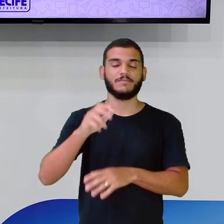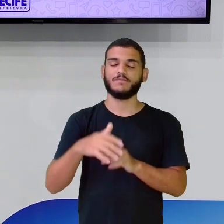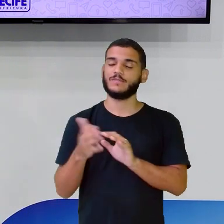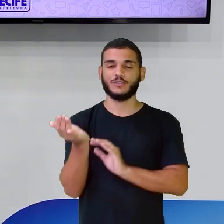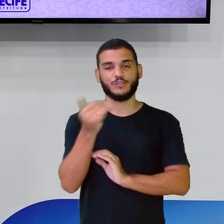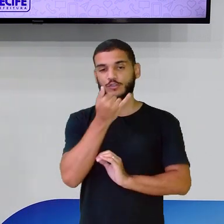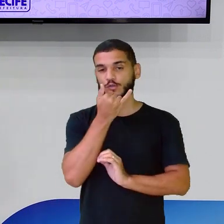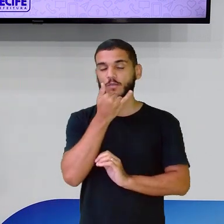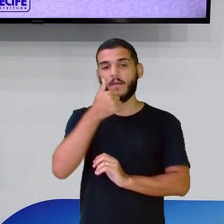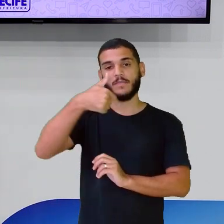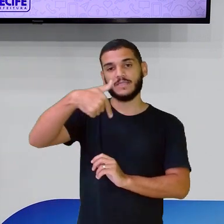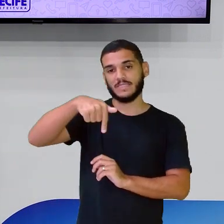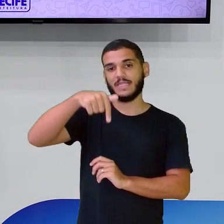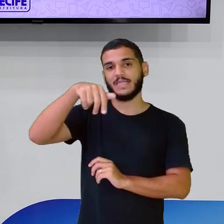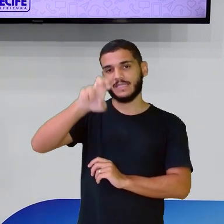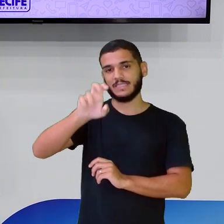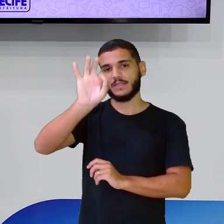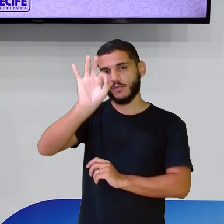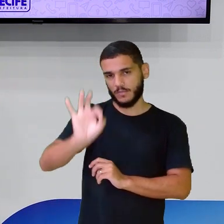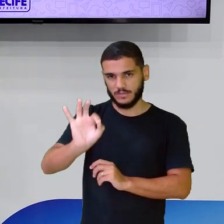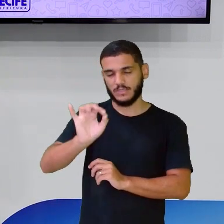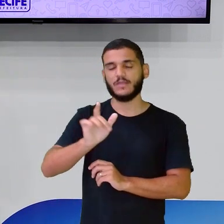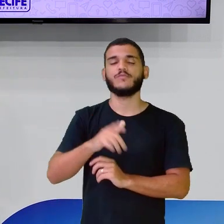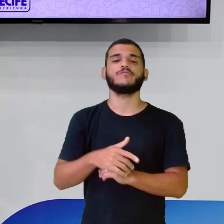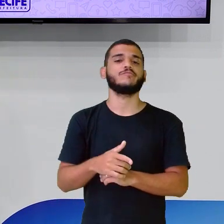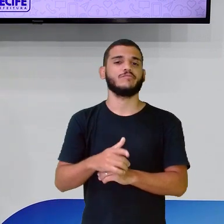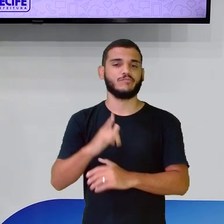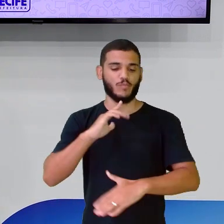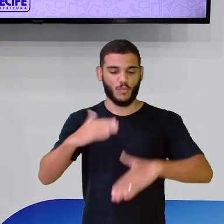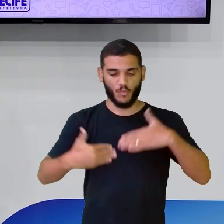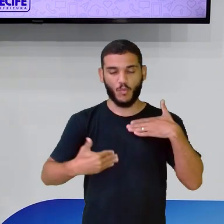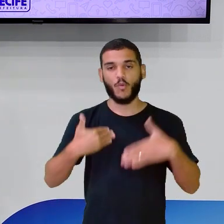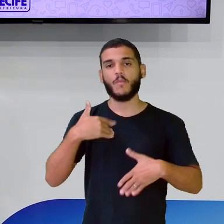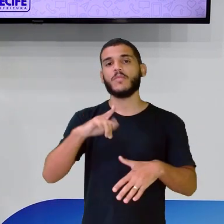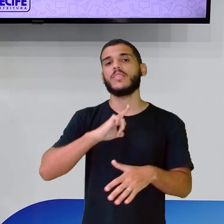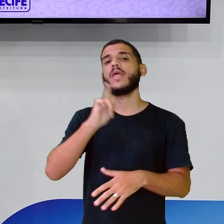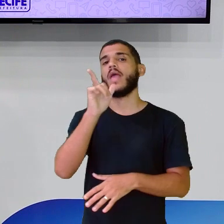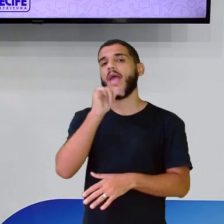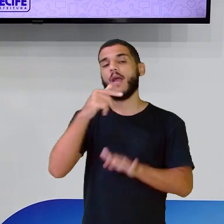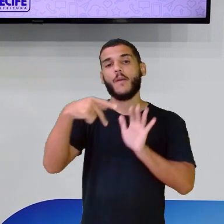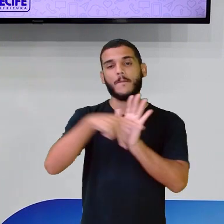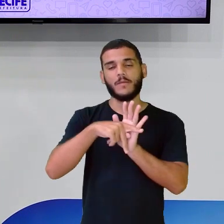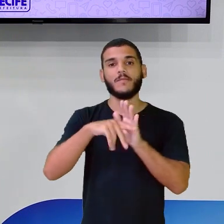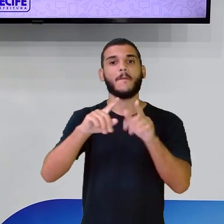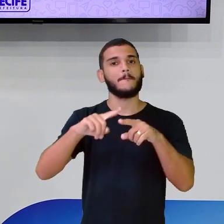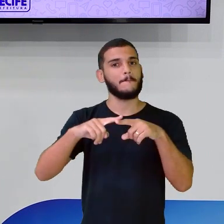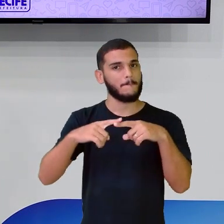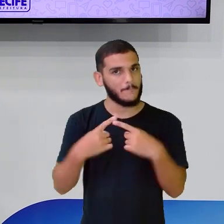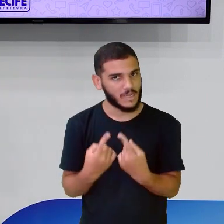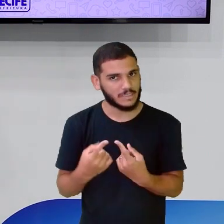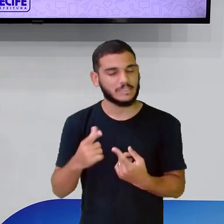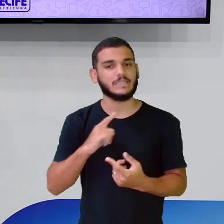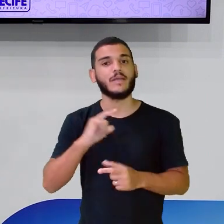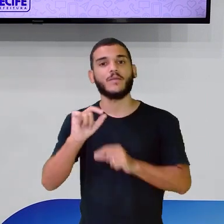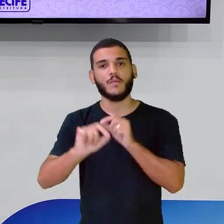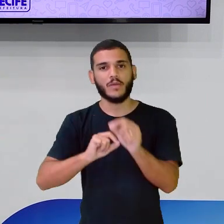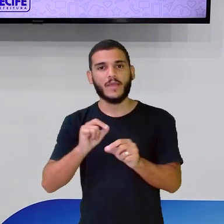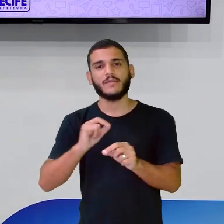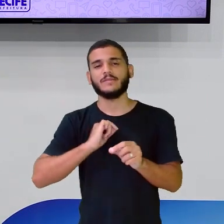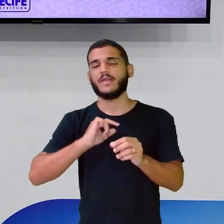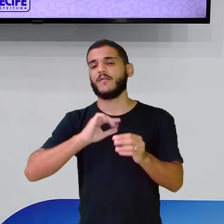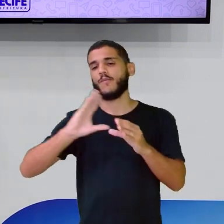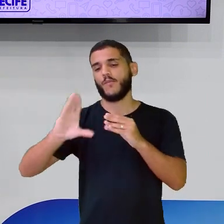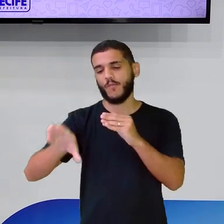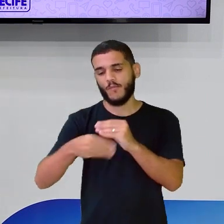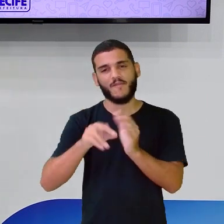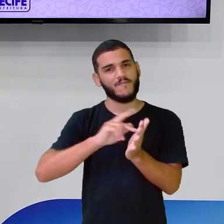75% do nosso corpo é de água. É mesmo, professora? É, mas claro, né? A gente tem as nossas composições, né? A